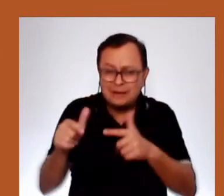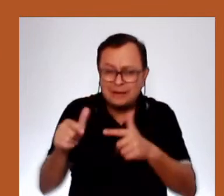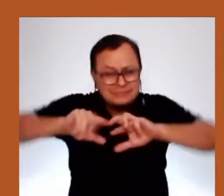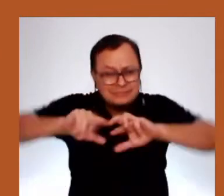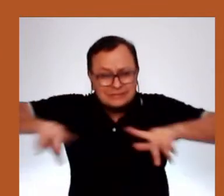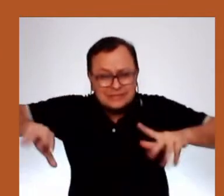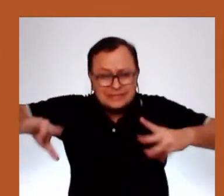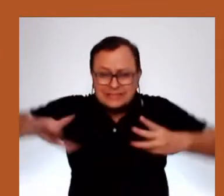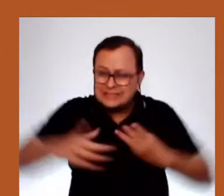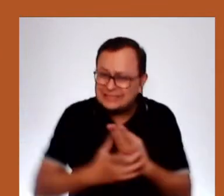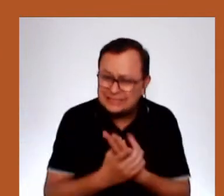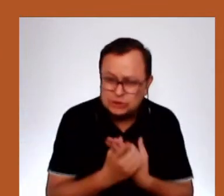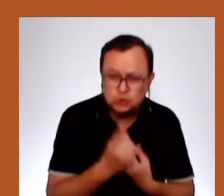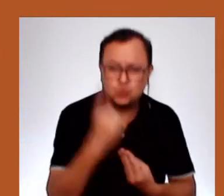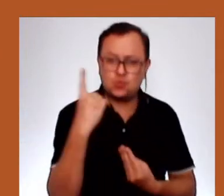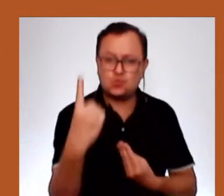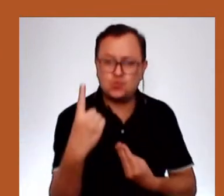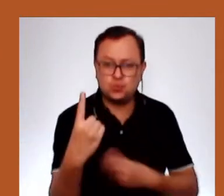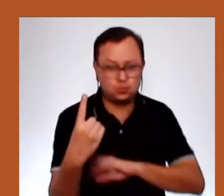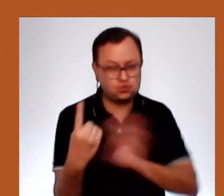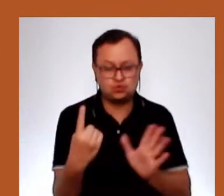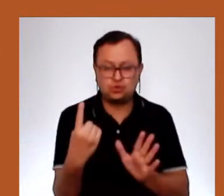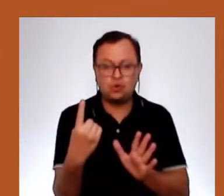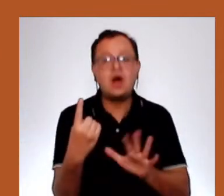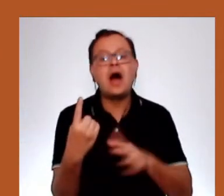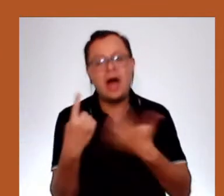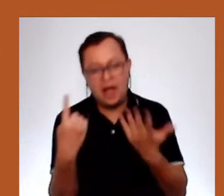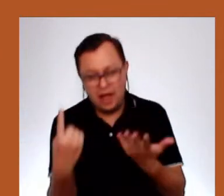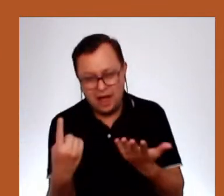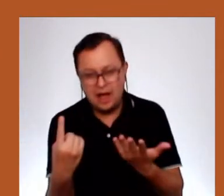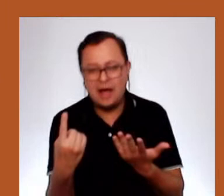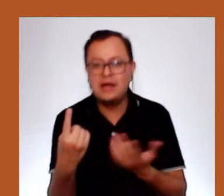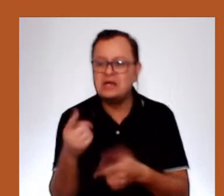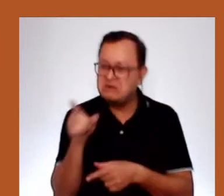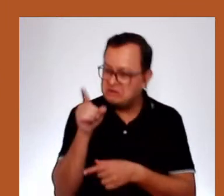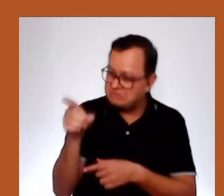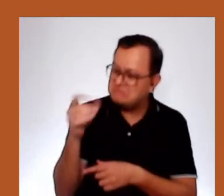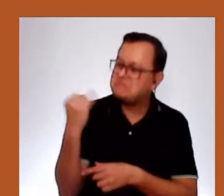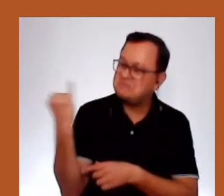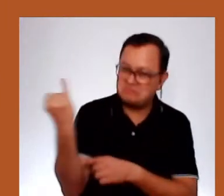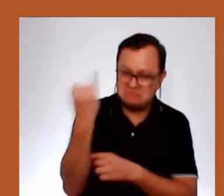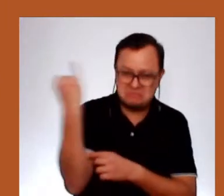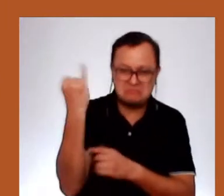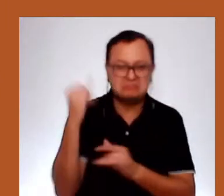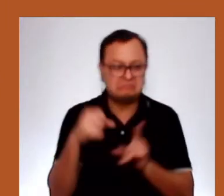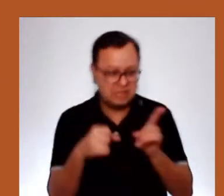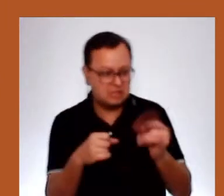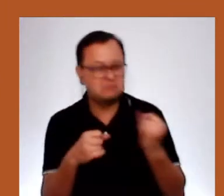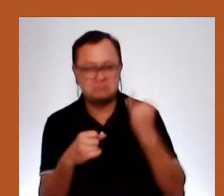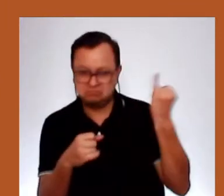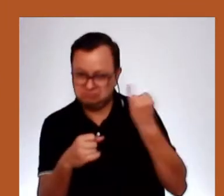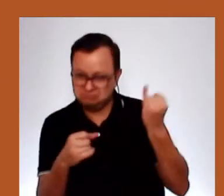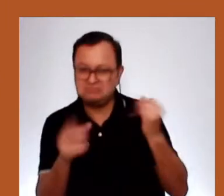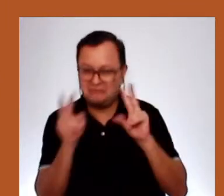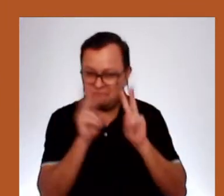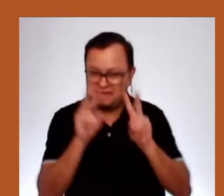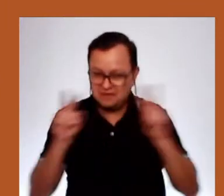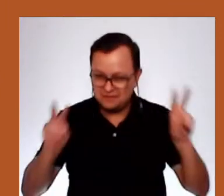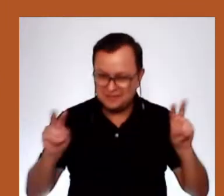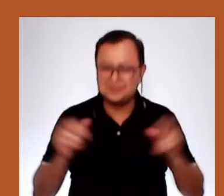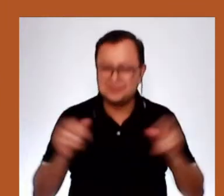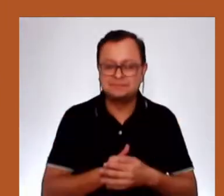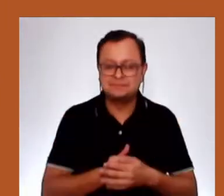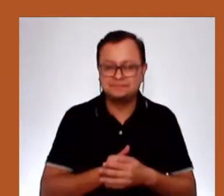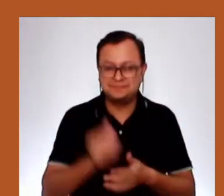daí você começa a valorizar demais a função do outro, né? Eu, no documentário, inclusive,